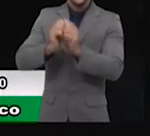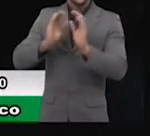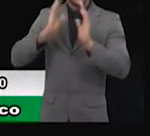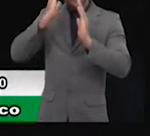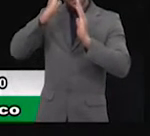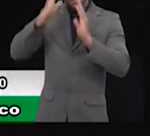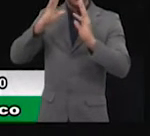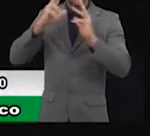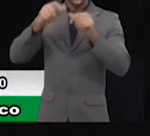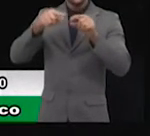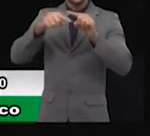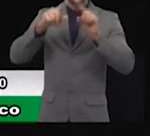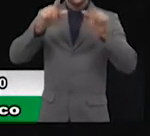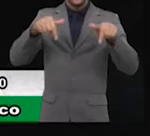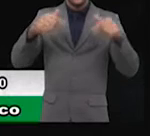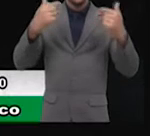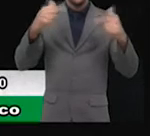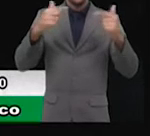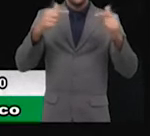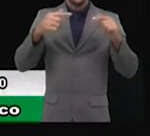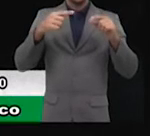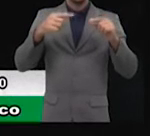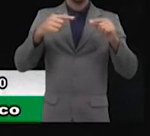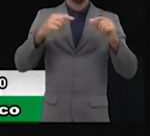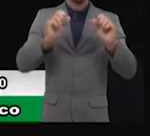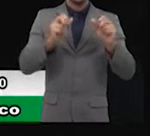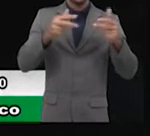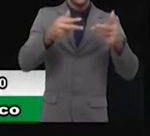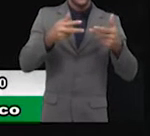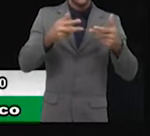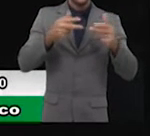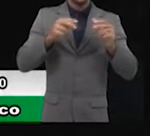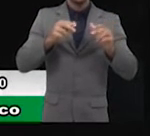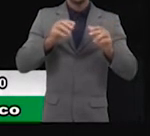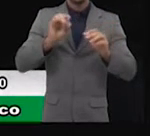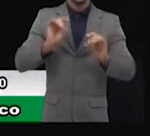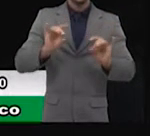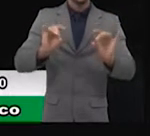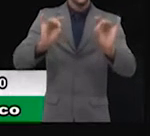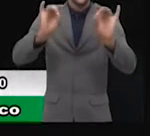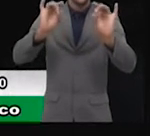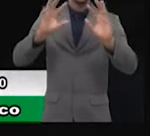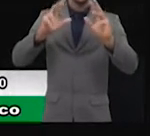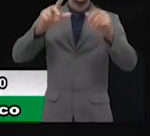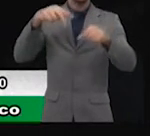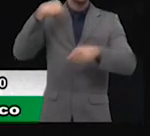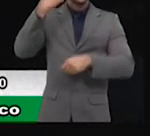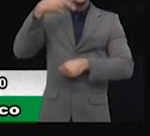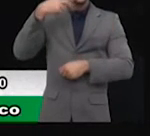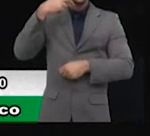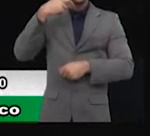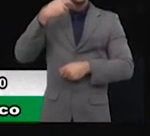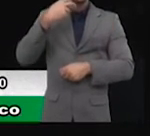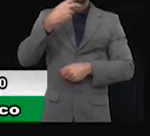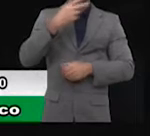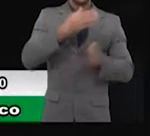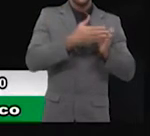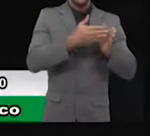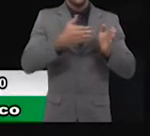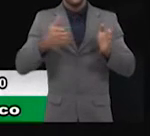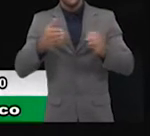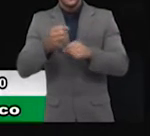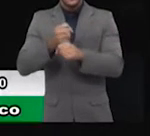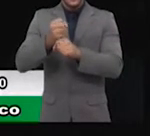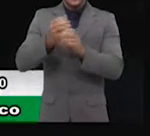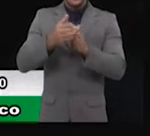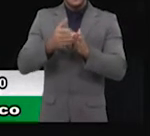os funcionários da Câmara Municipal, agradecer de uma forma especial a todos os vereadores das 2 legislaturas que eu